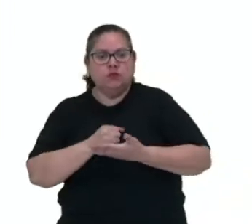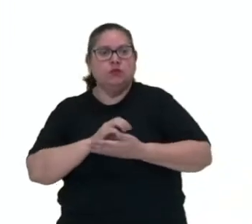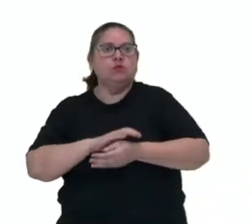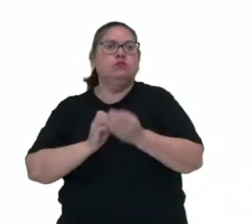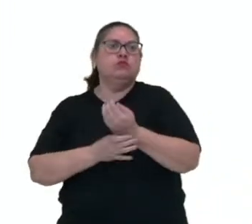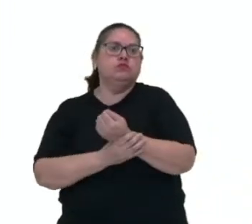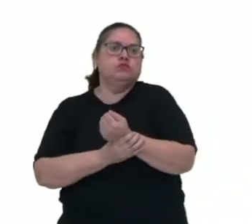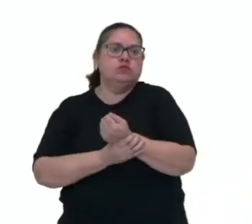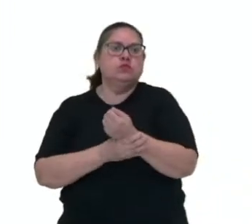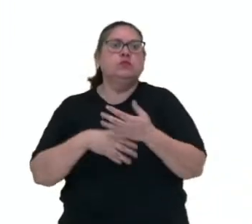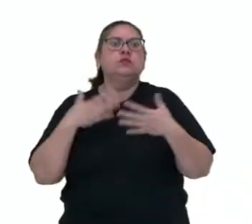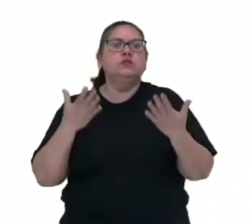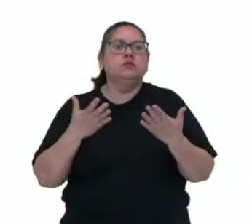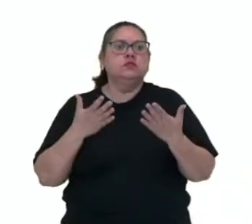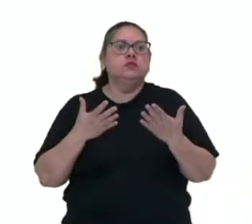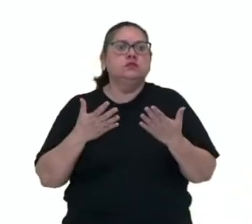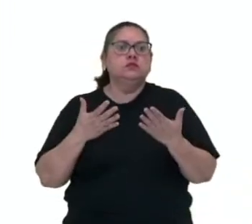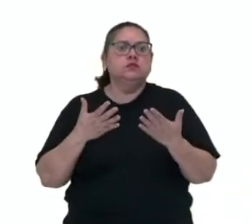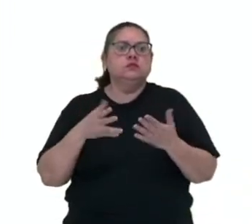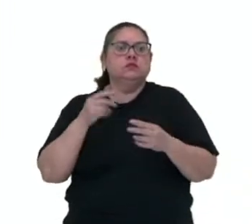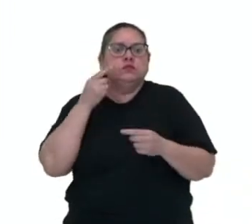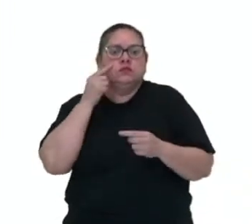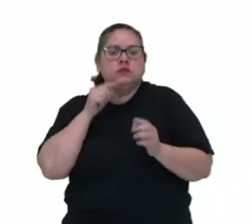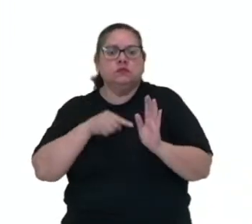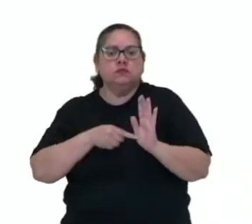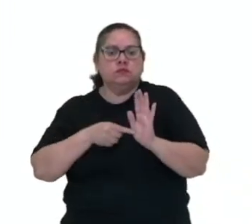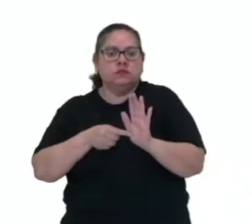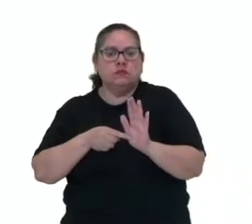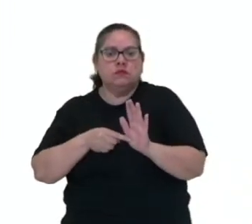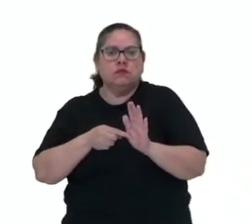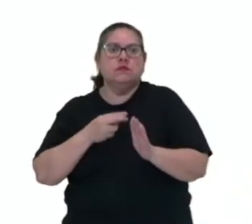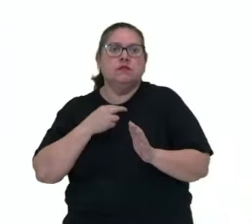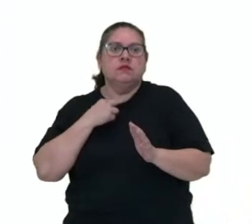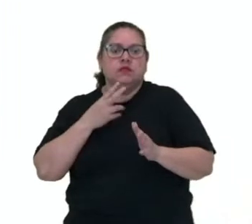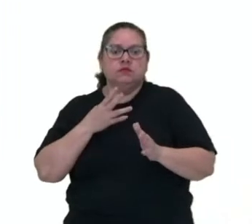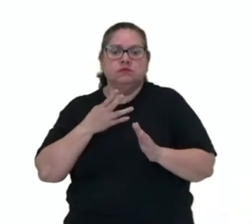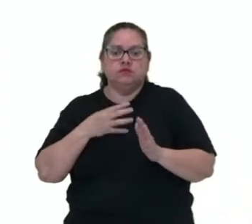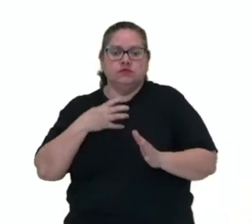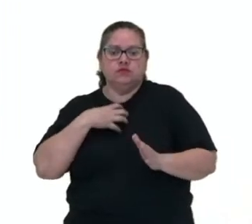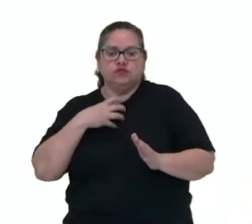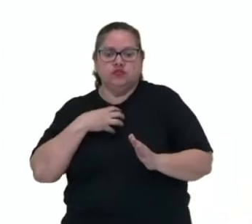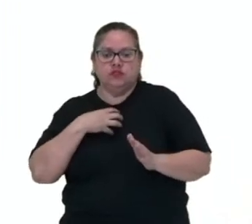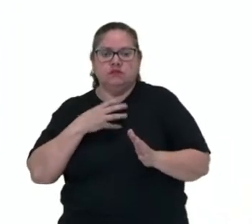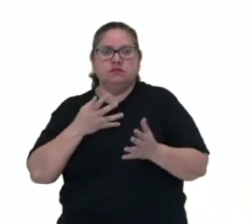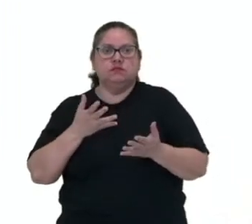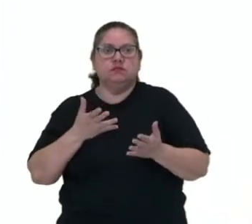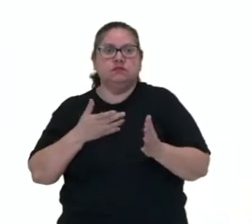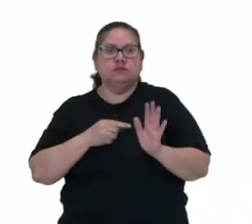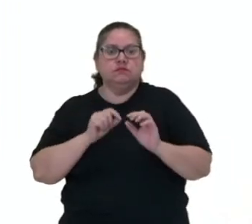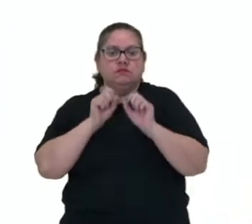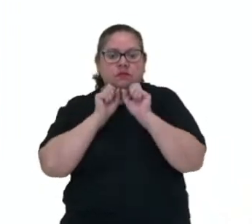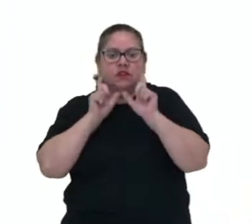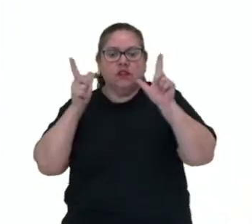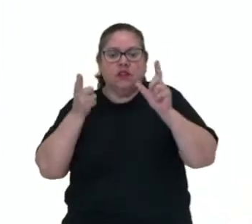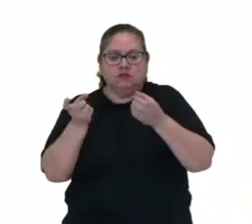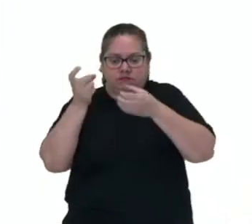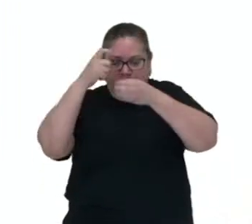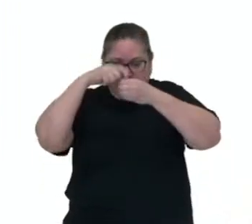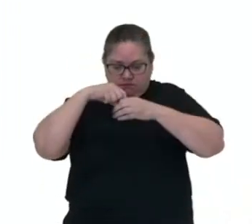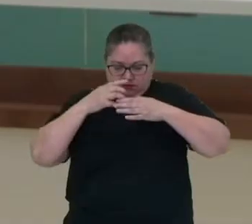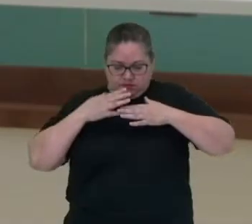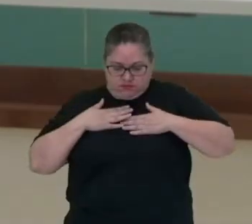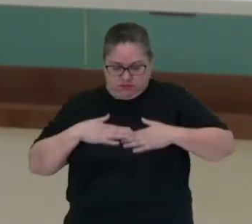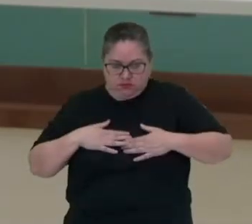primeira identificação desses comportamentos é transmitida pela voz. A voz reflete com nitidez o que se passa no interior das